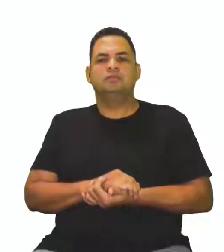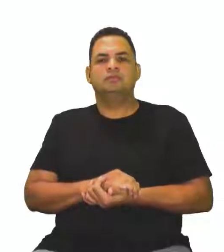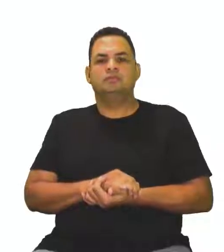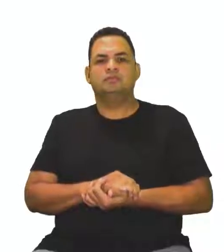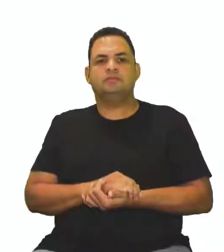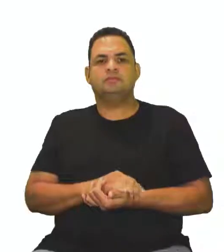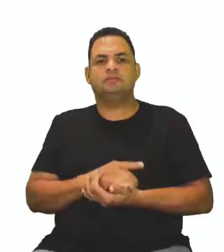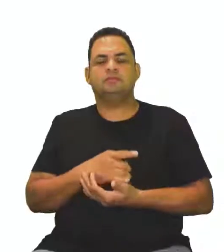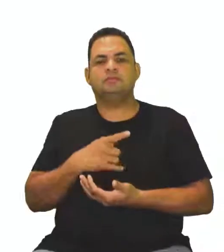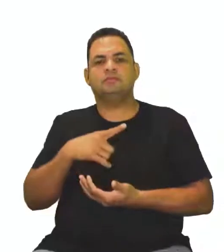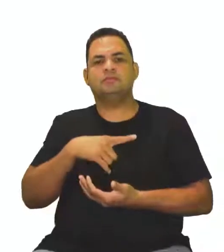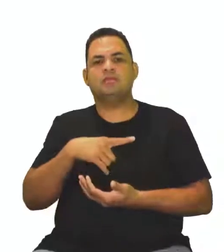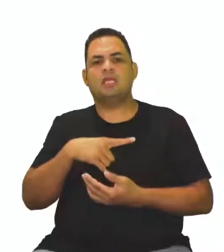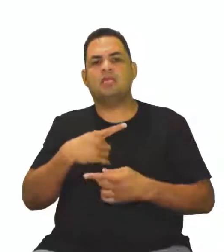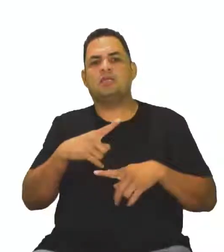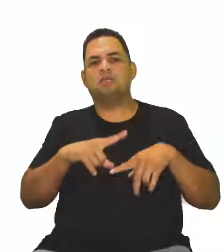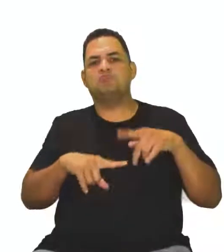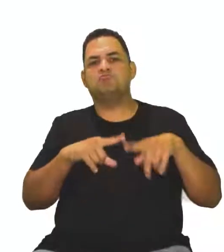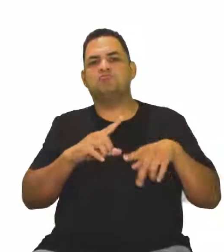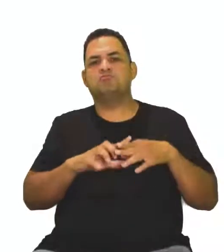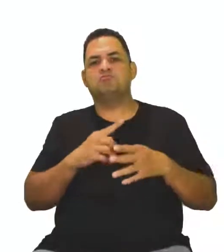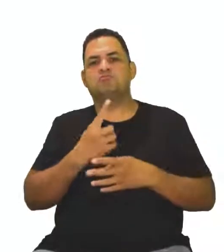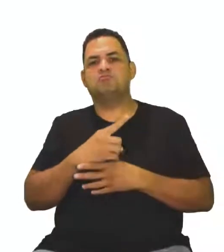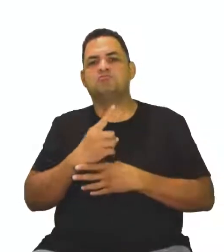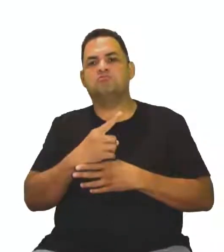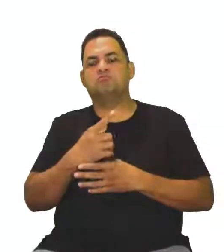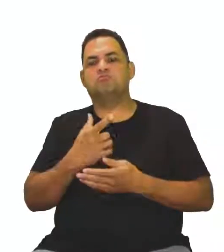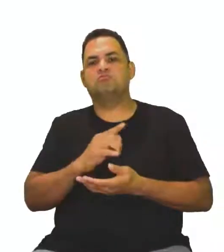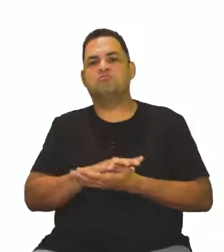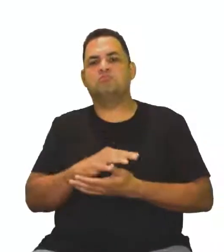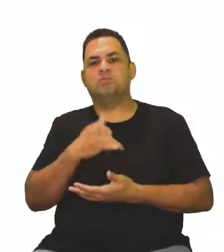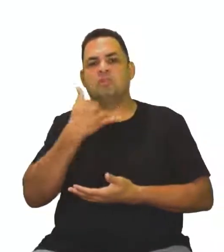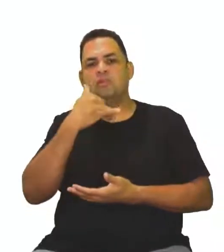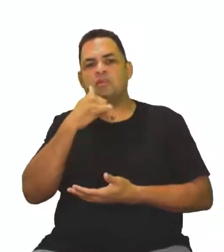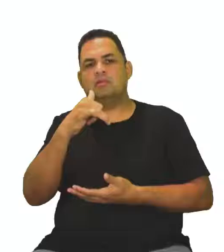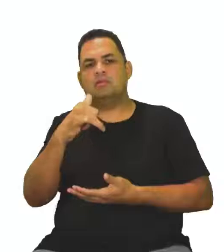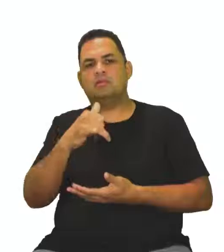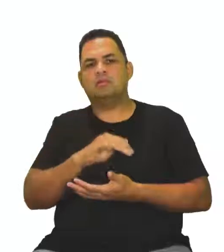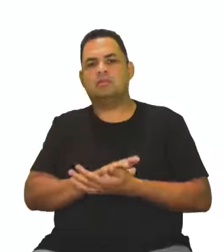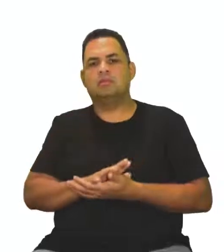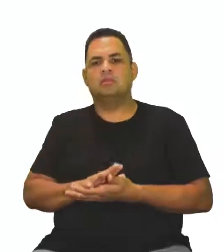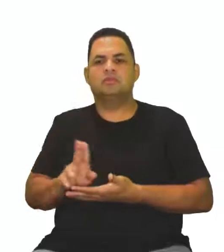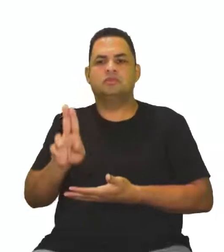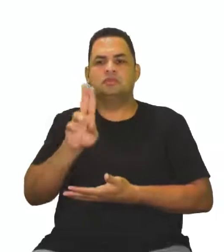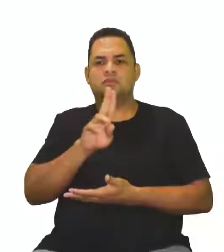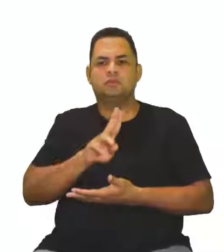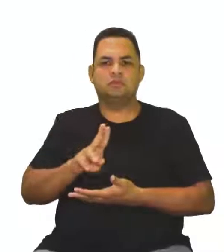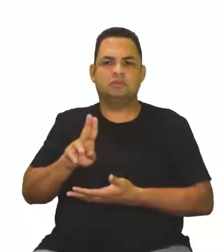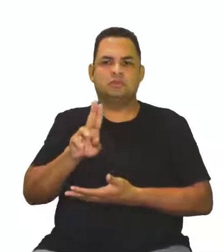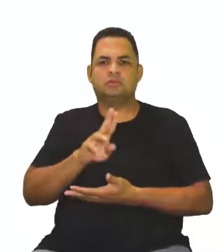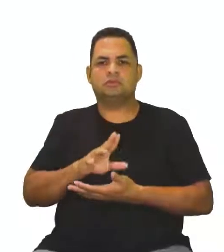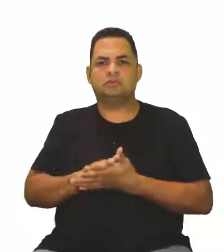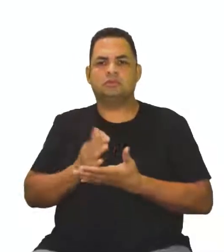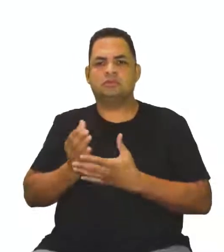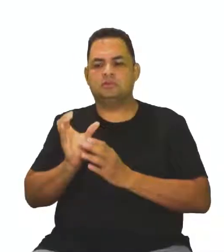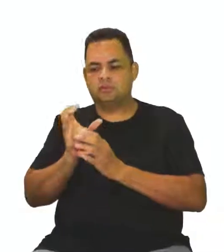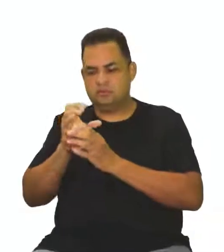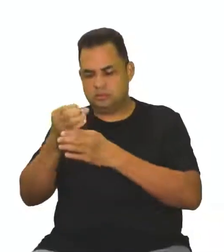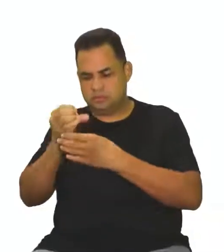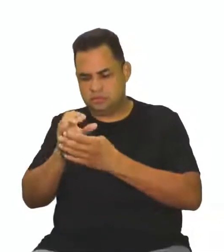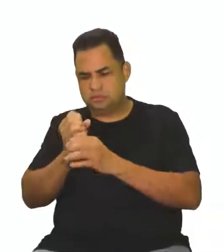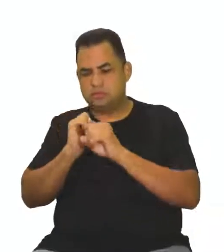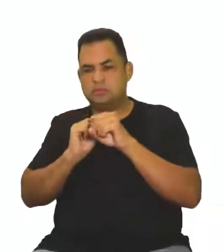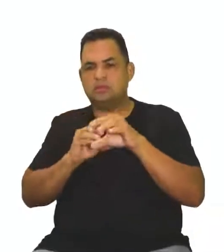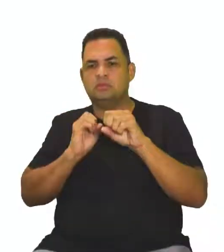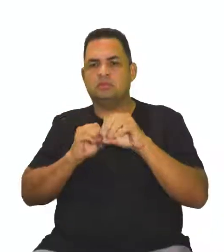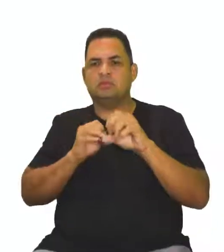mais imagens de instrumento de medida e esses instrumentos de medida elétricos são largamente utilizados em laboratórios